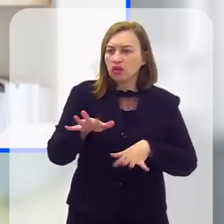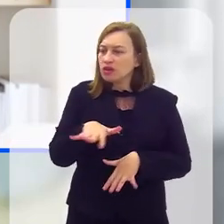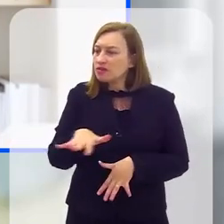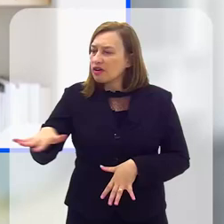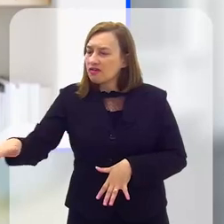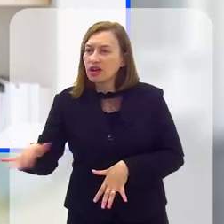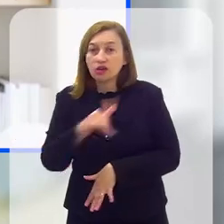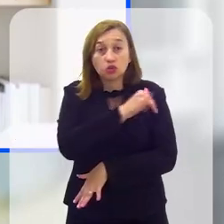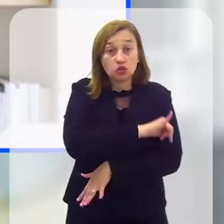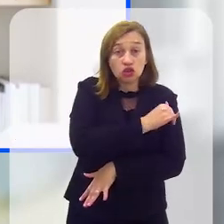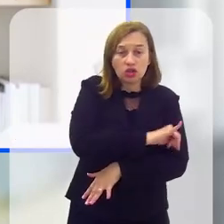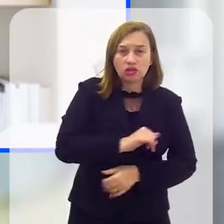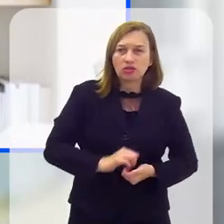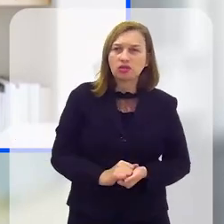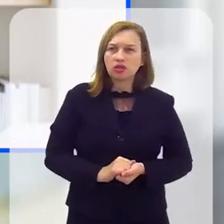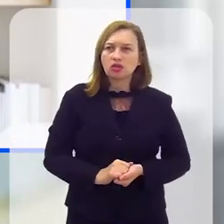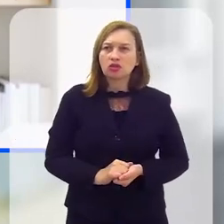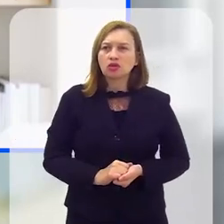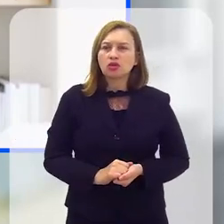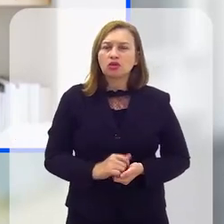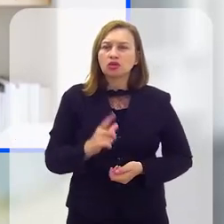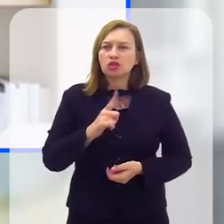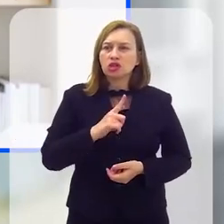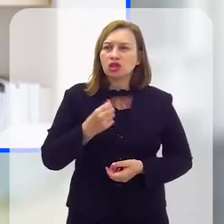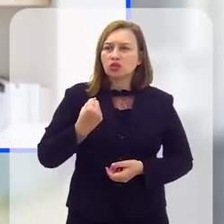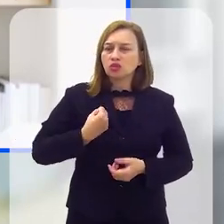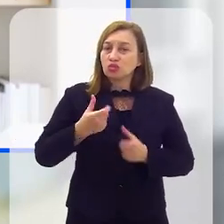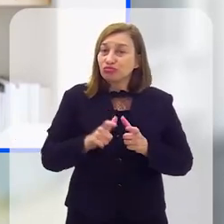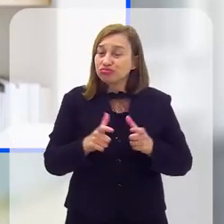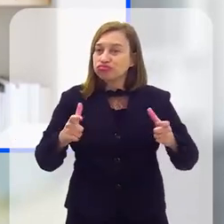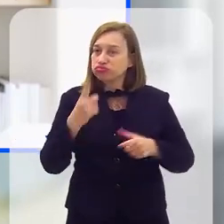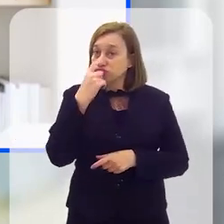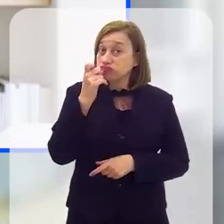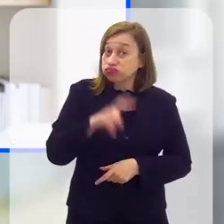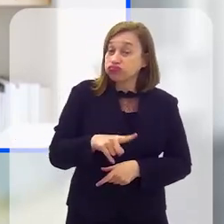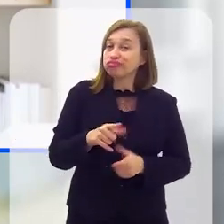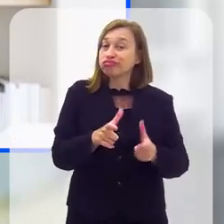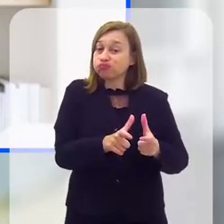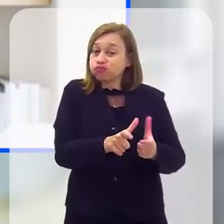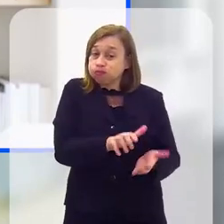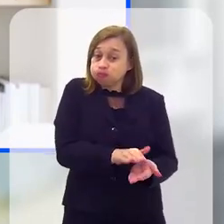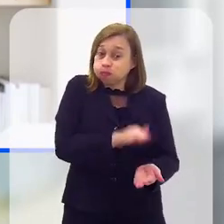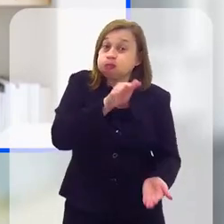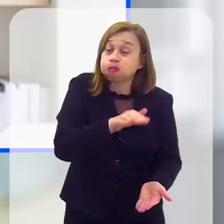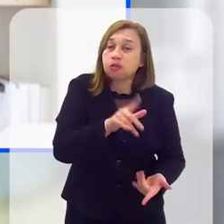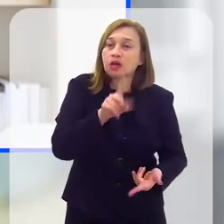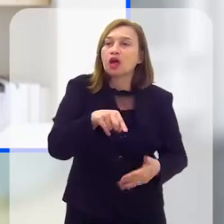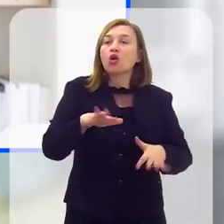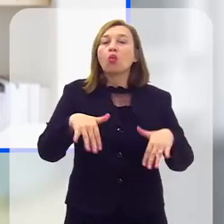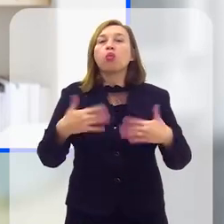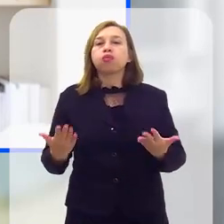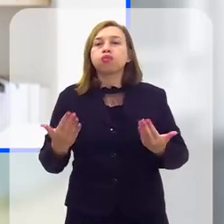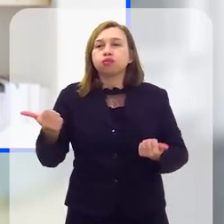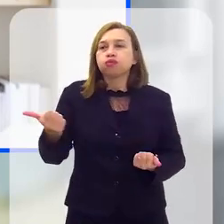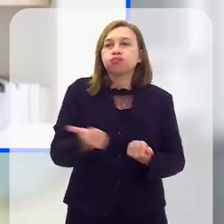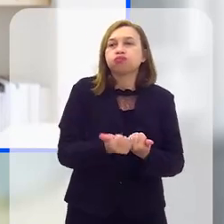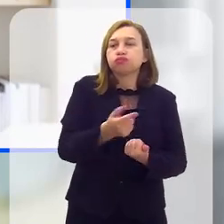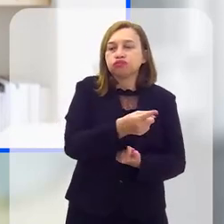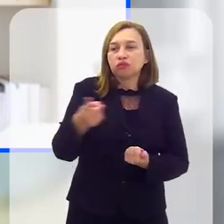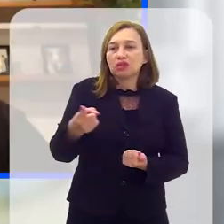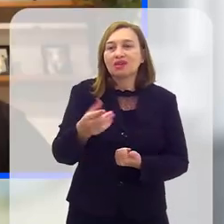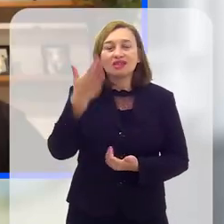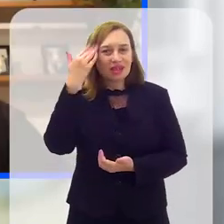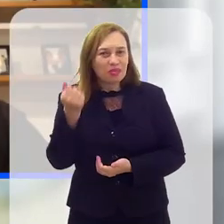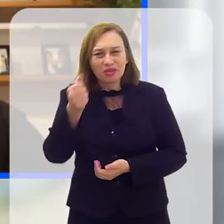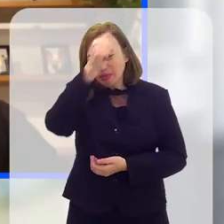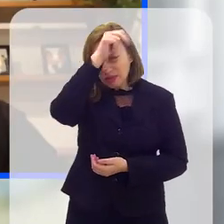residente em favelas do Rio de Janeiro, ou seja, onde há um acúmulo de lixo bastante grande, né? E qual a contribuição de vocês, mesmo